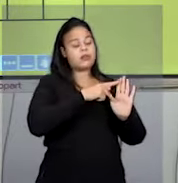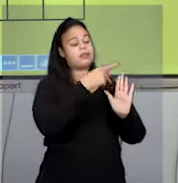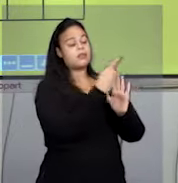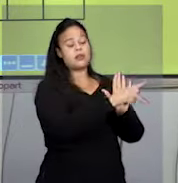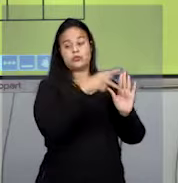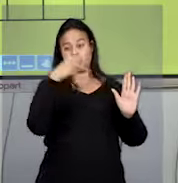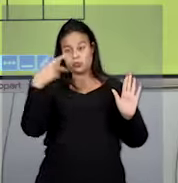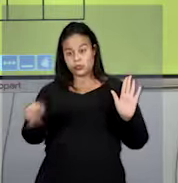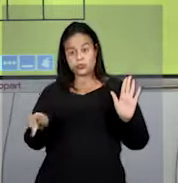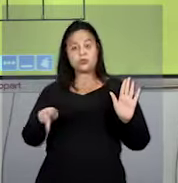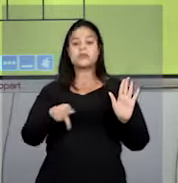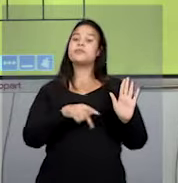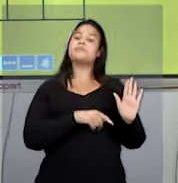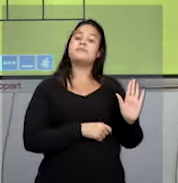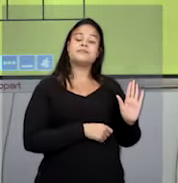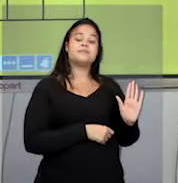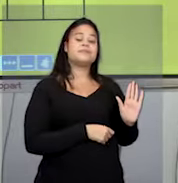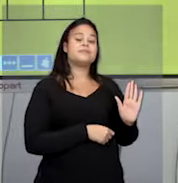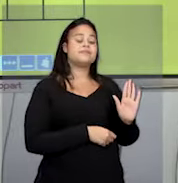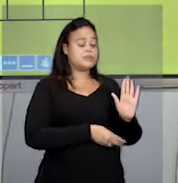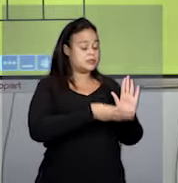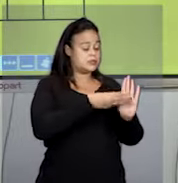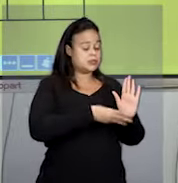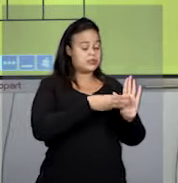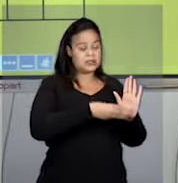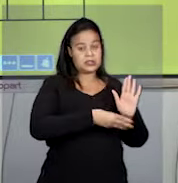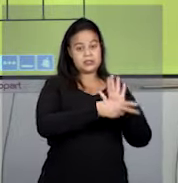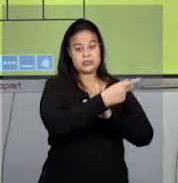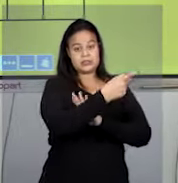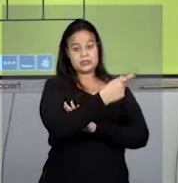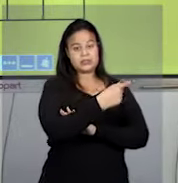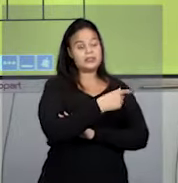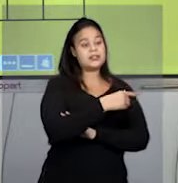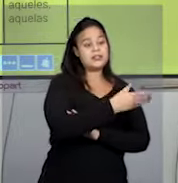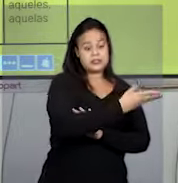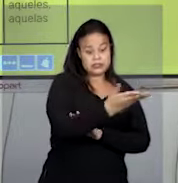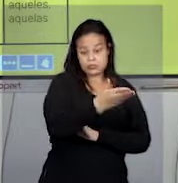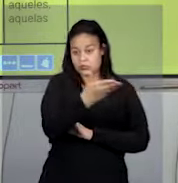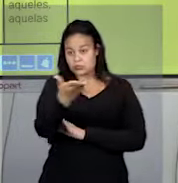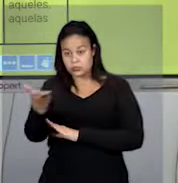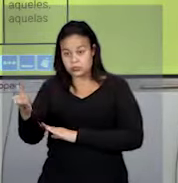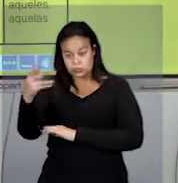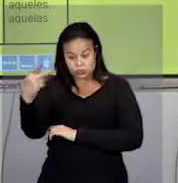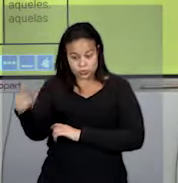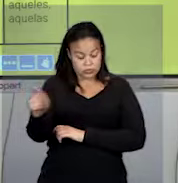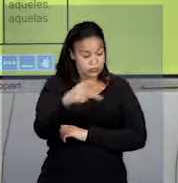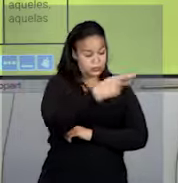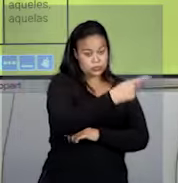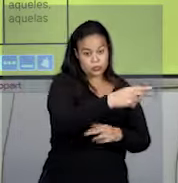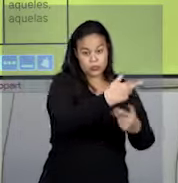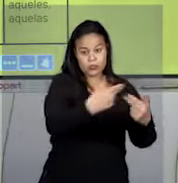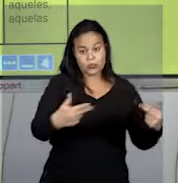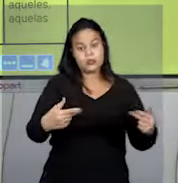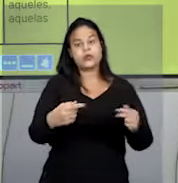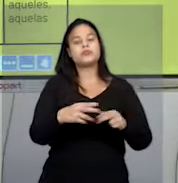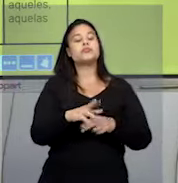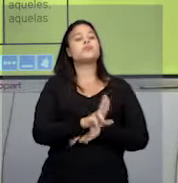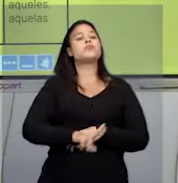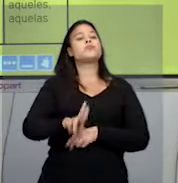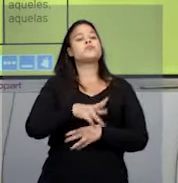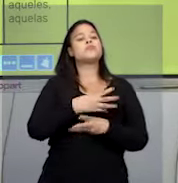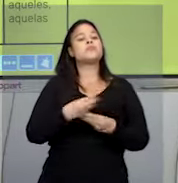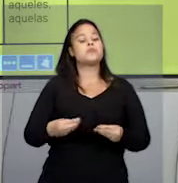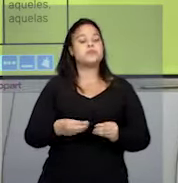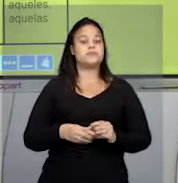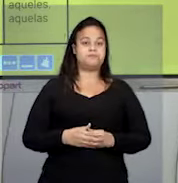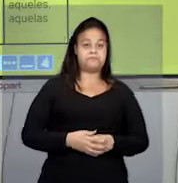não usamos. E a terceira usamos muito, o seu, as suas. Bom, os demonstrativos sempre